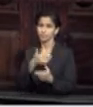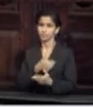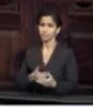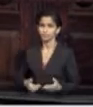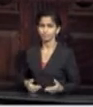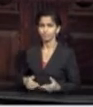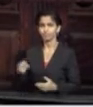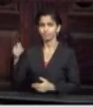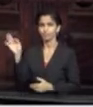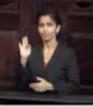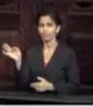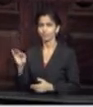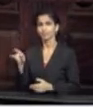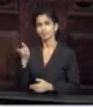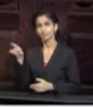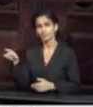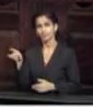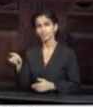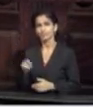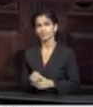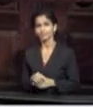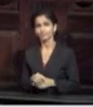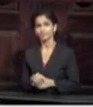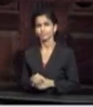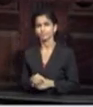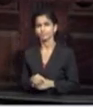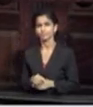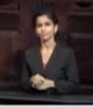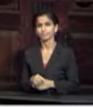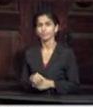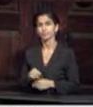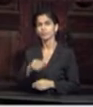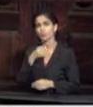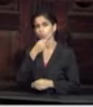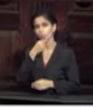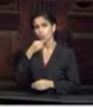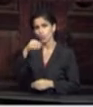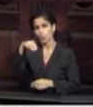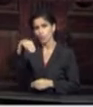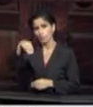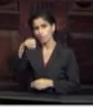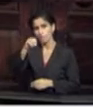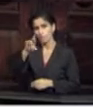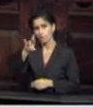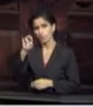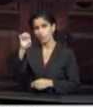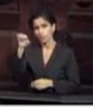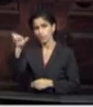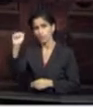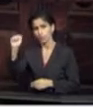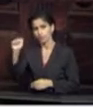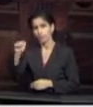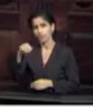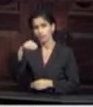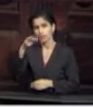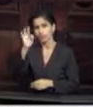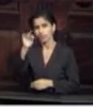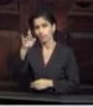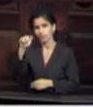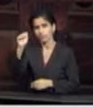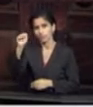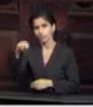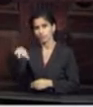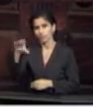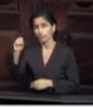e é preciso dizer que o senhor Moreira Franco sempre quis privatizar a